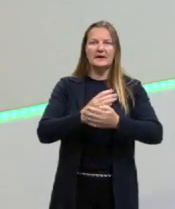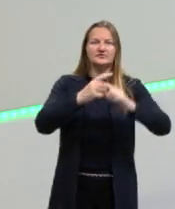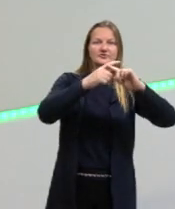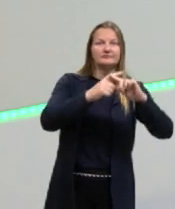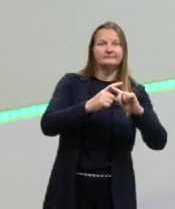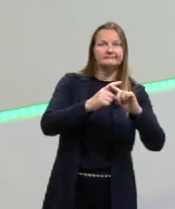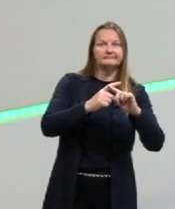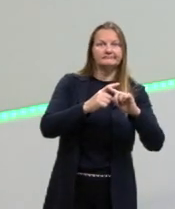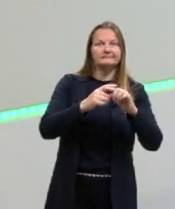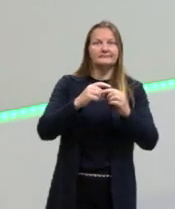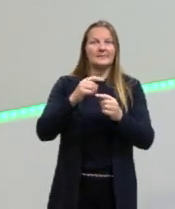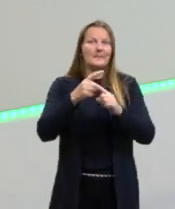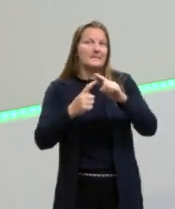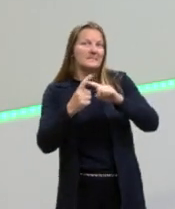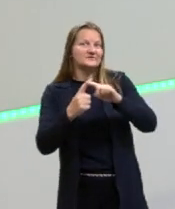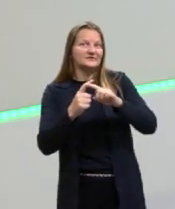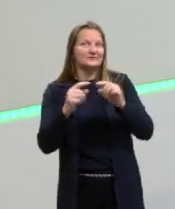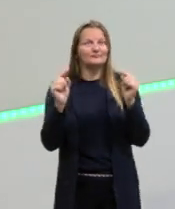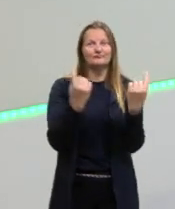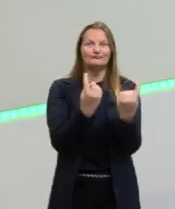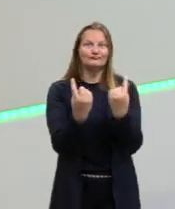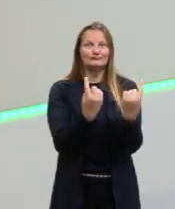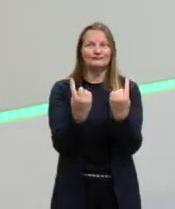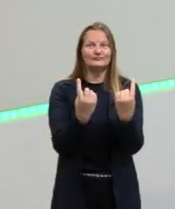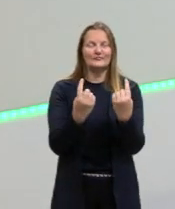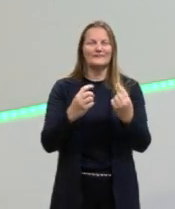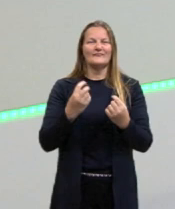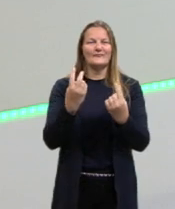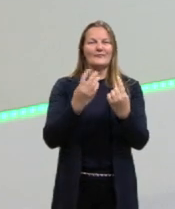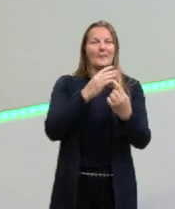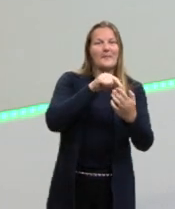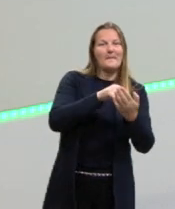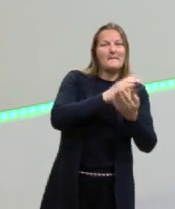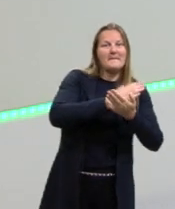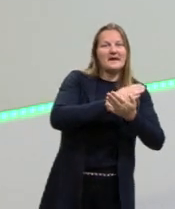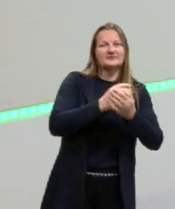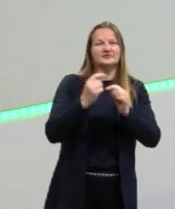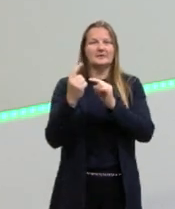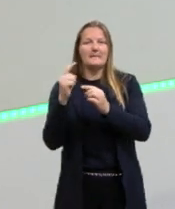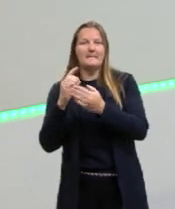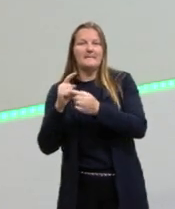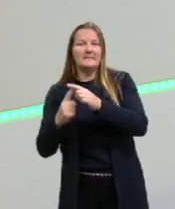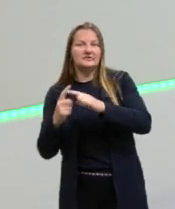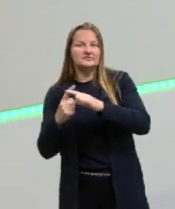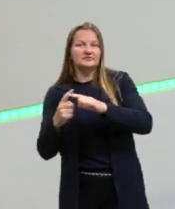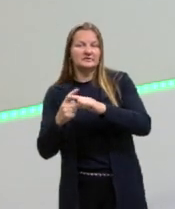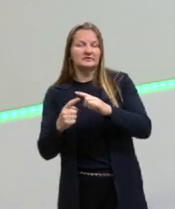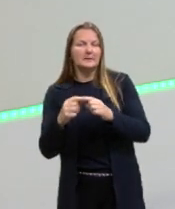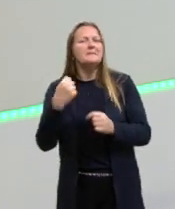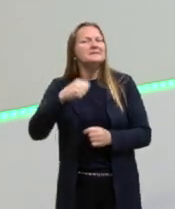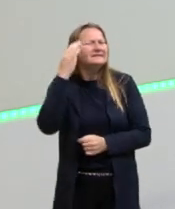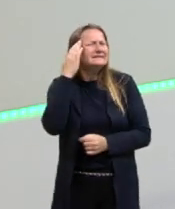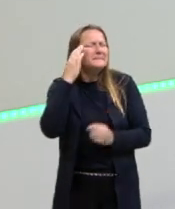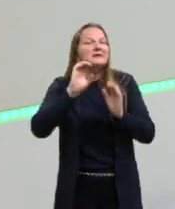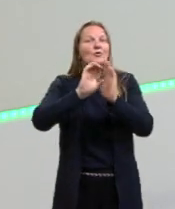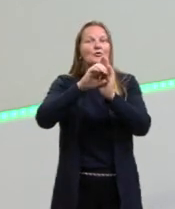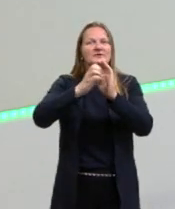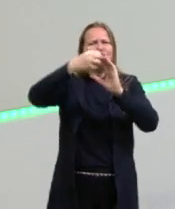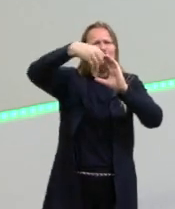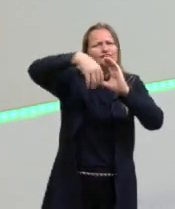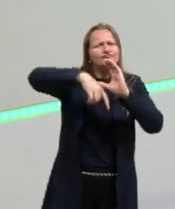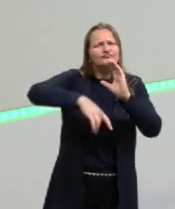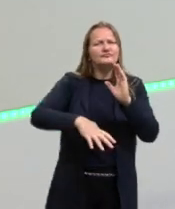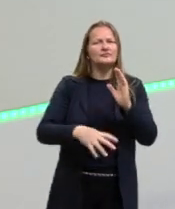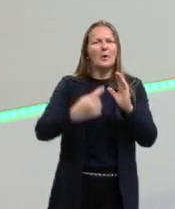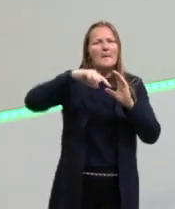mediana porque para a gente entender qual eu devo utilizar eu preciso entender o que que é cada um desses termos né qual